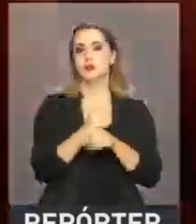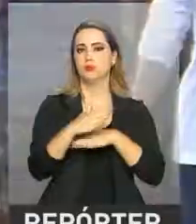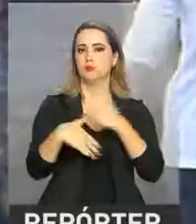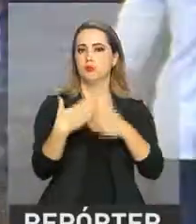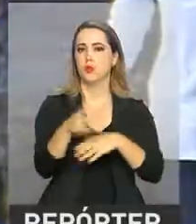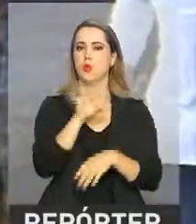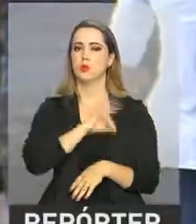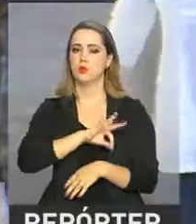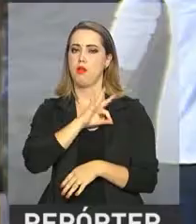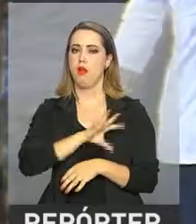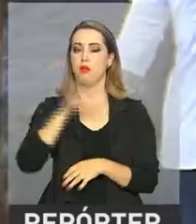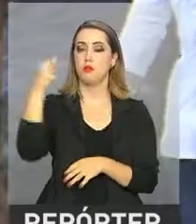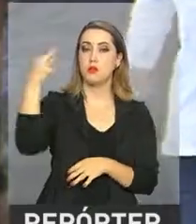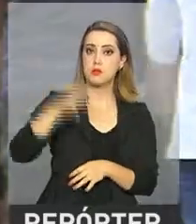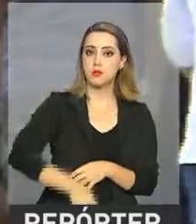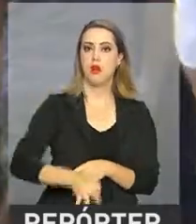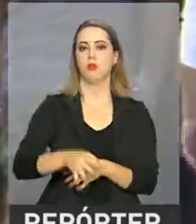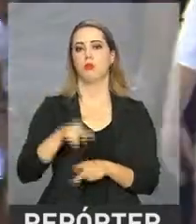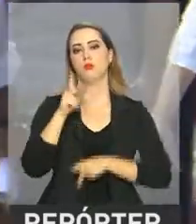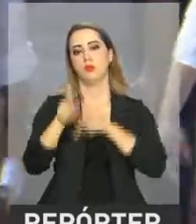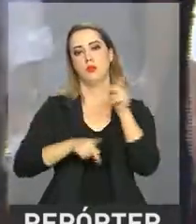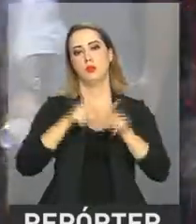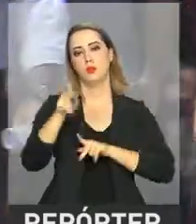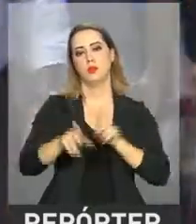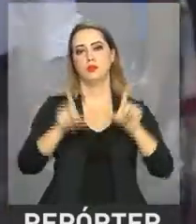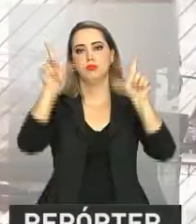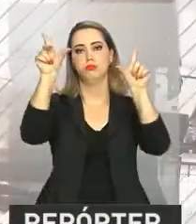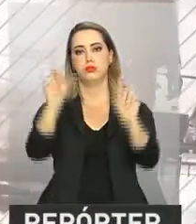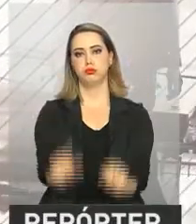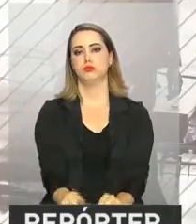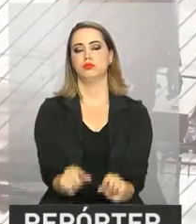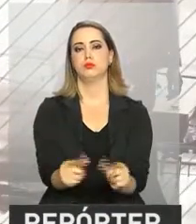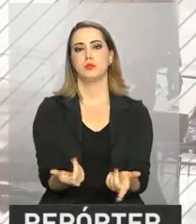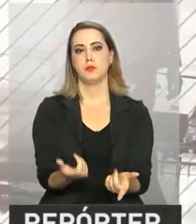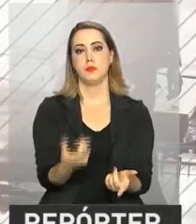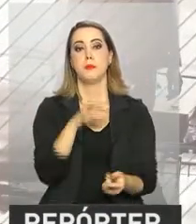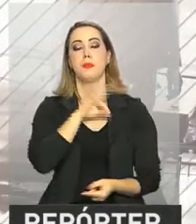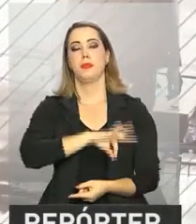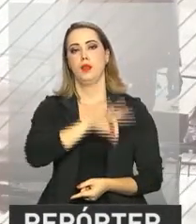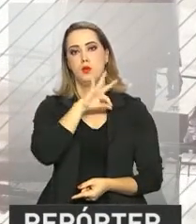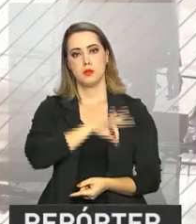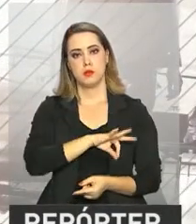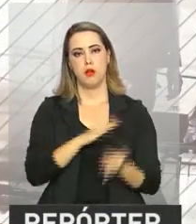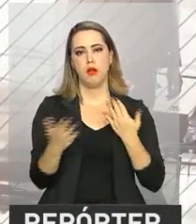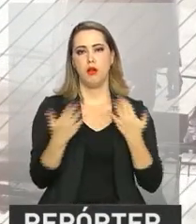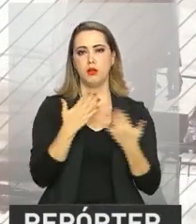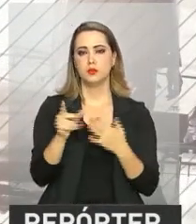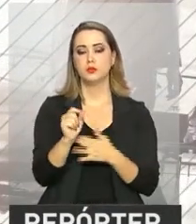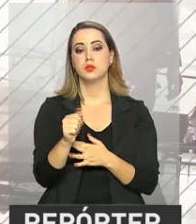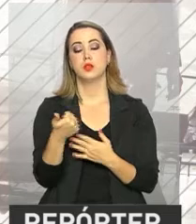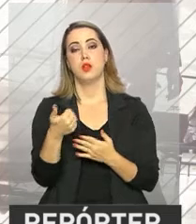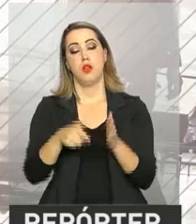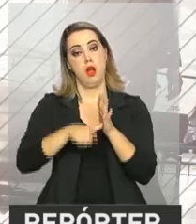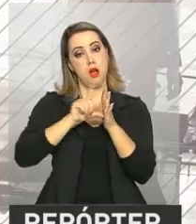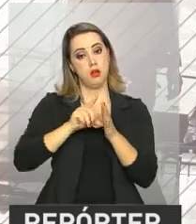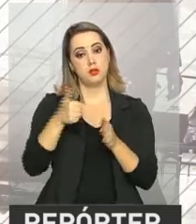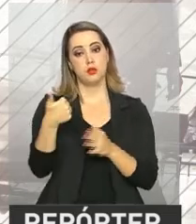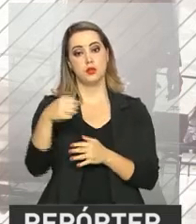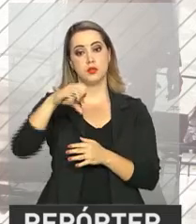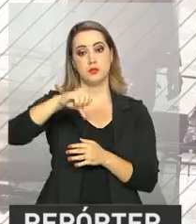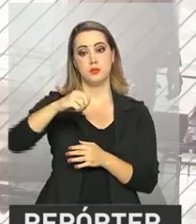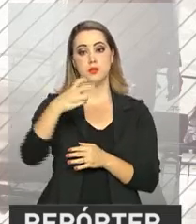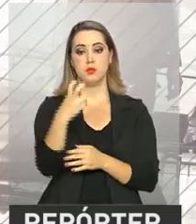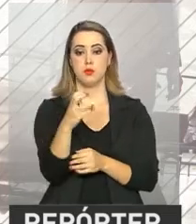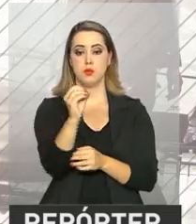ou seja já corrigidos pela inflação do período a renda média do trabalho passou de mil novecentos e cinquenta reais